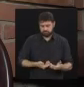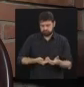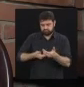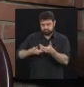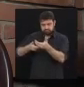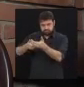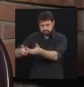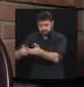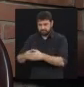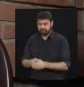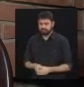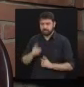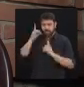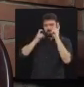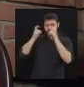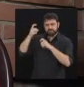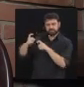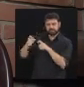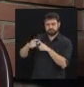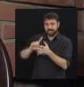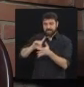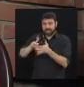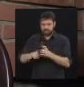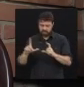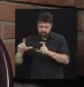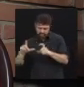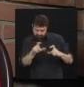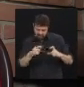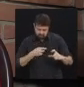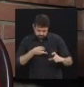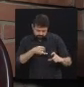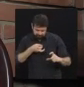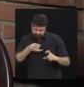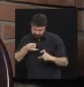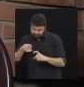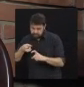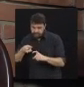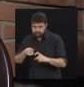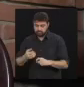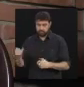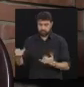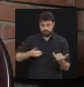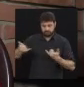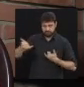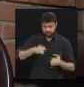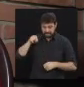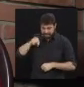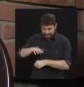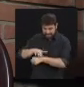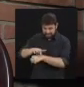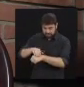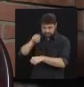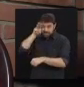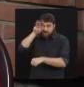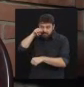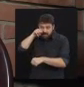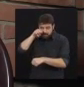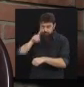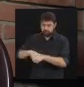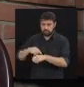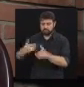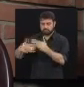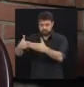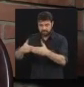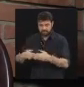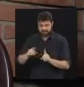essa expressão do médico depois, olhando as fotos, tudo que chamou a atenção. E eu só fui saber da síndrome dele muito tempo depois, mas que ele nasceu